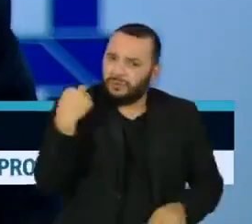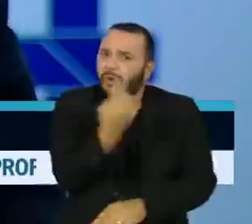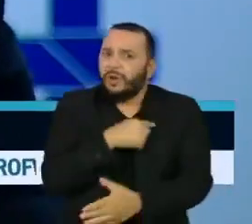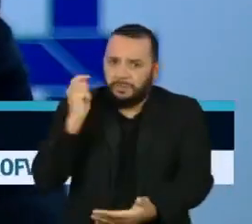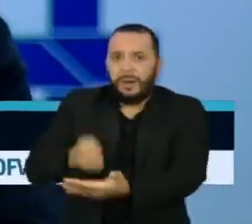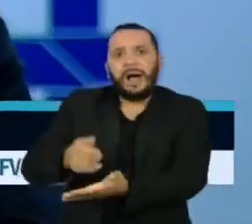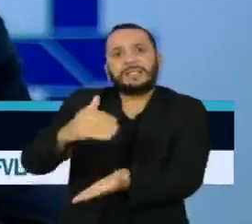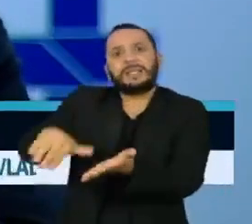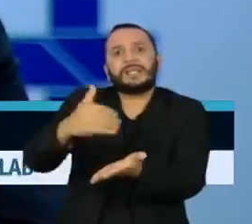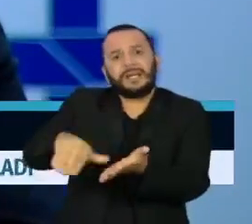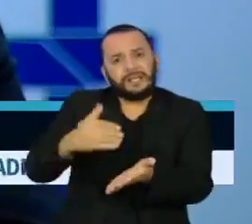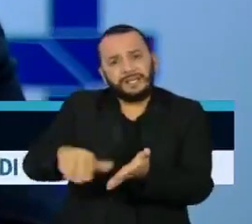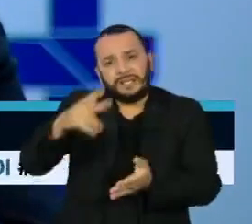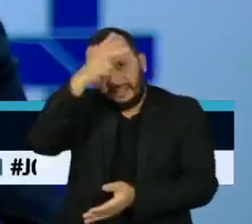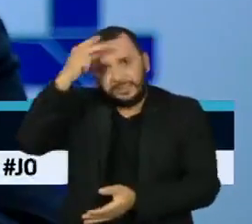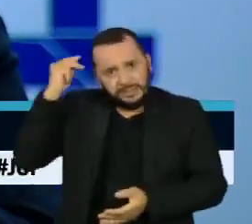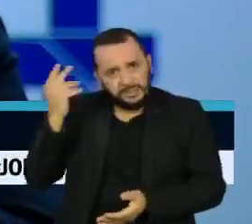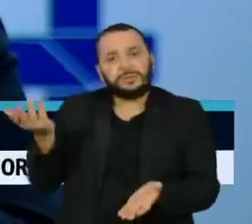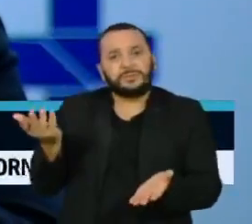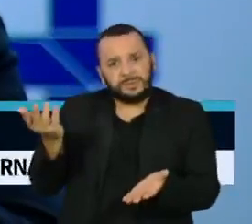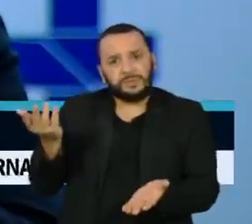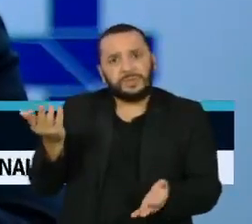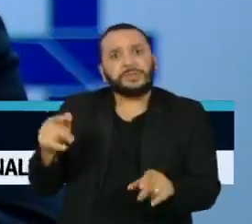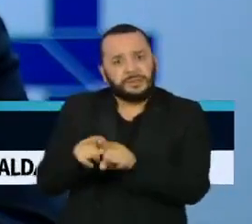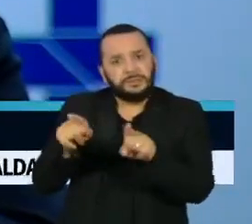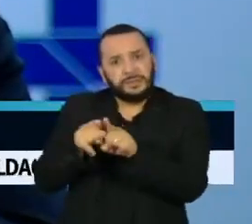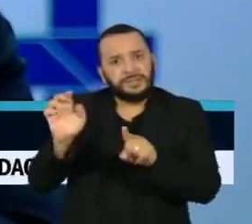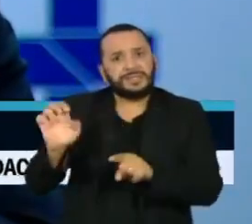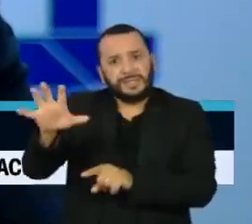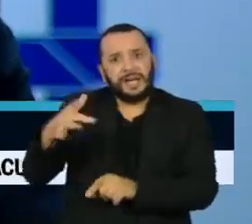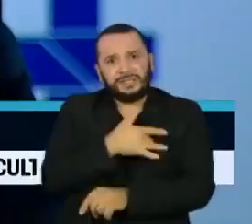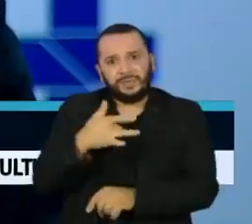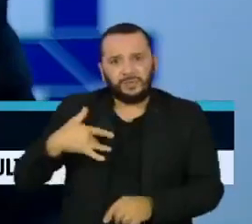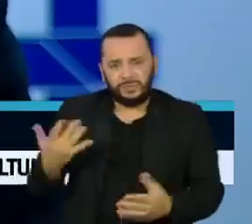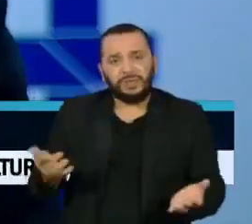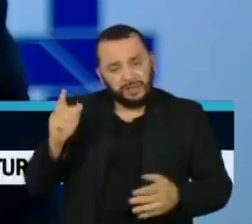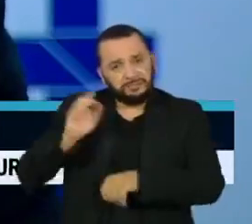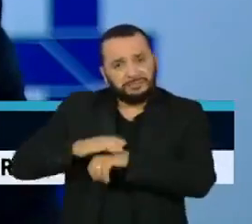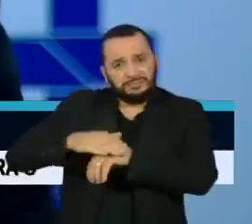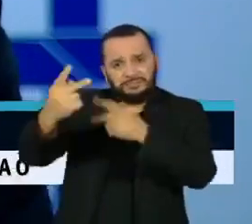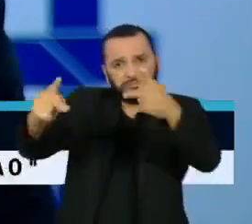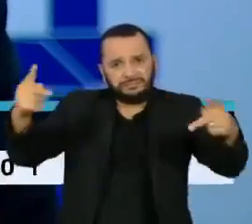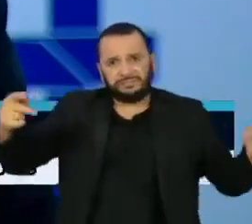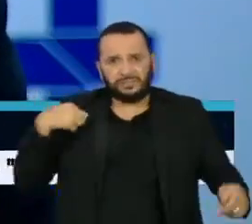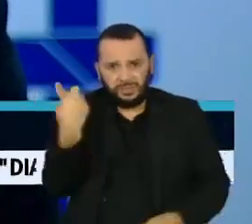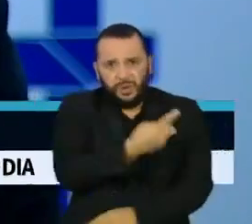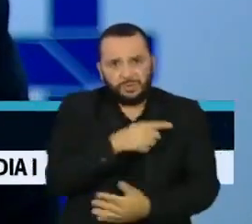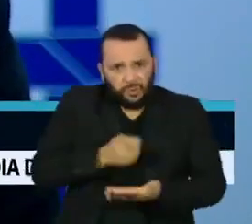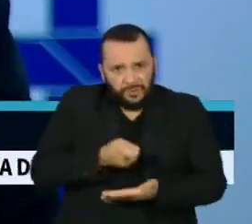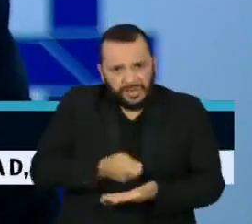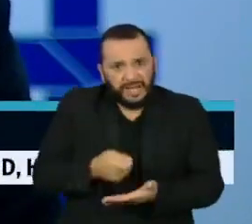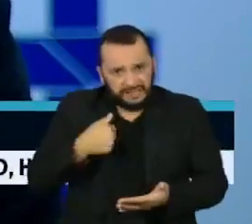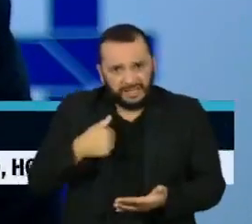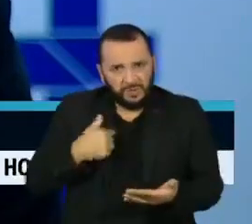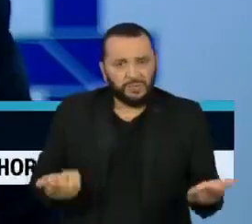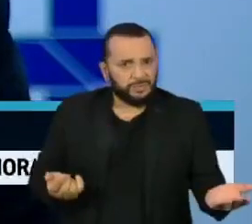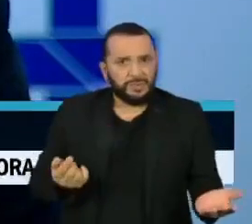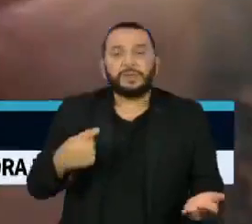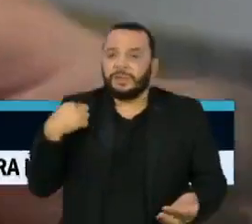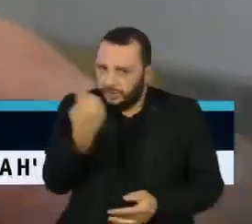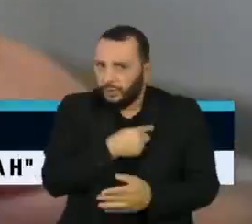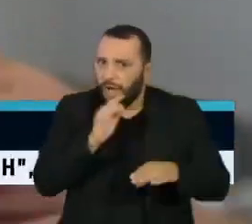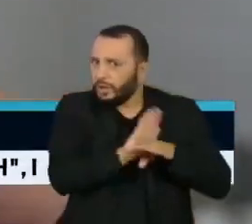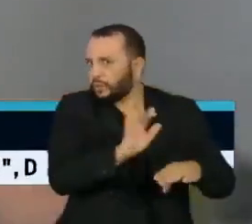Saúde para que o oxigênio seja fornecido. O resto não é a nossa obrigação, mas nós